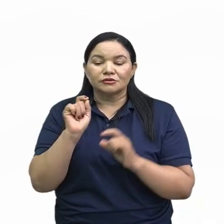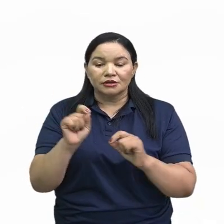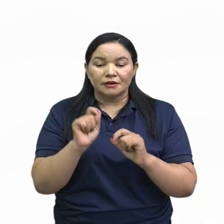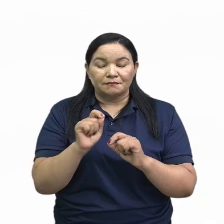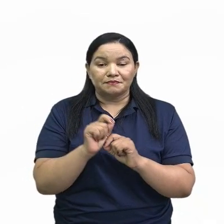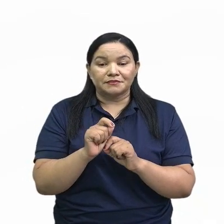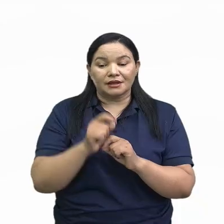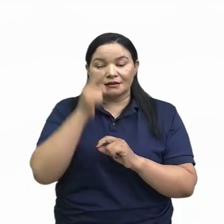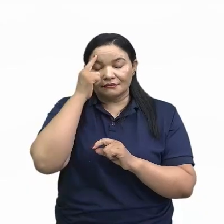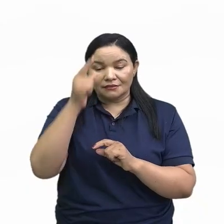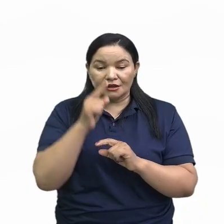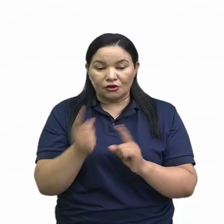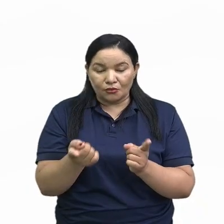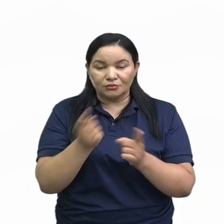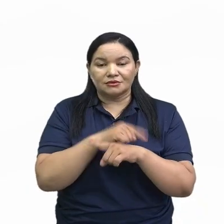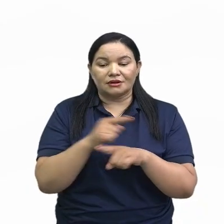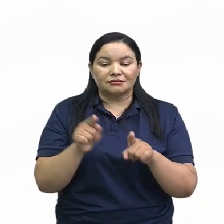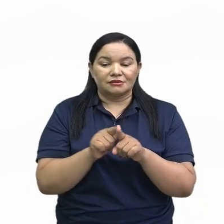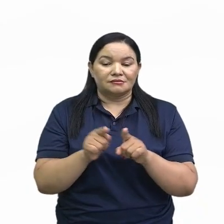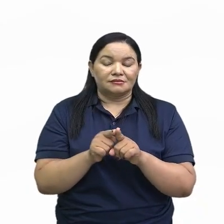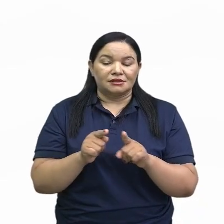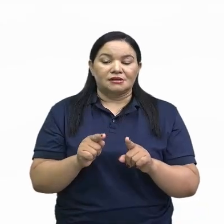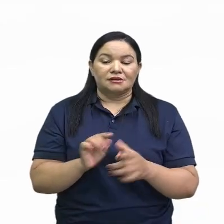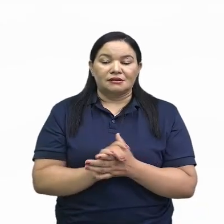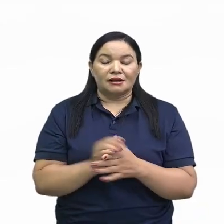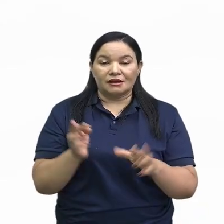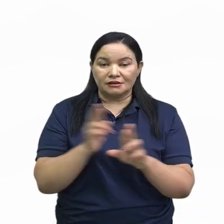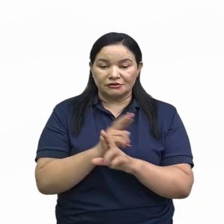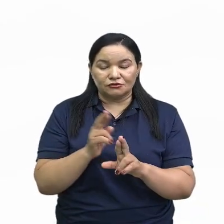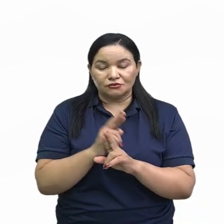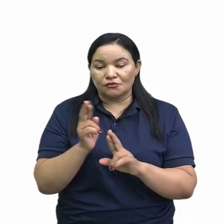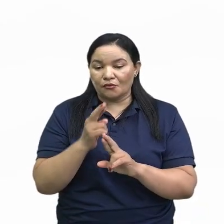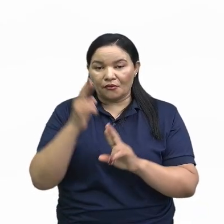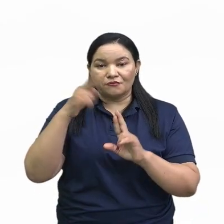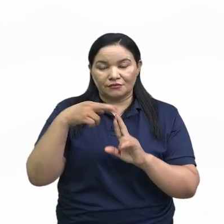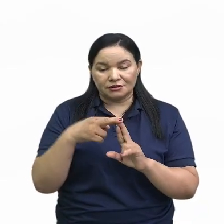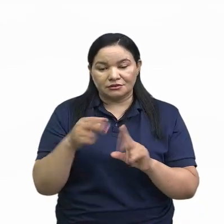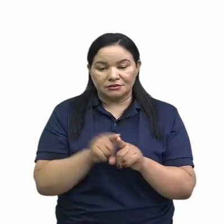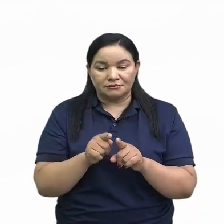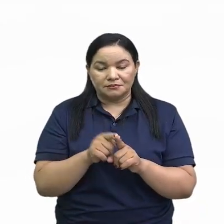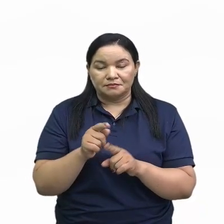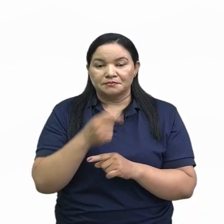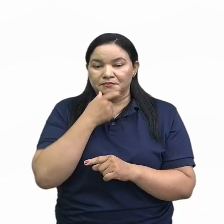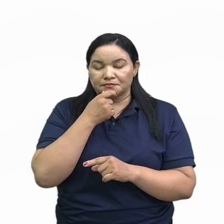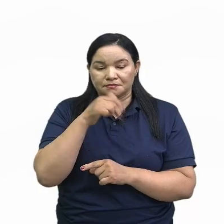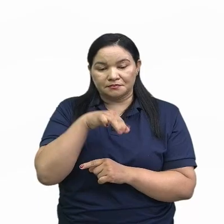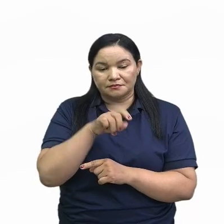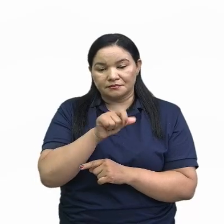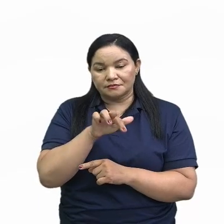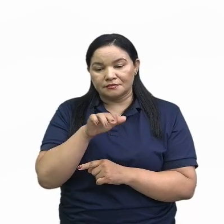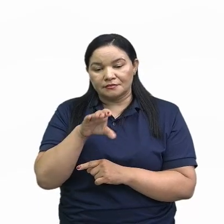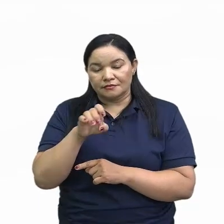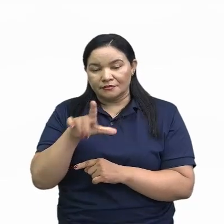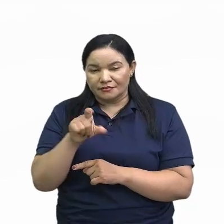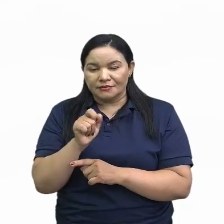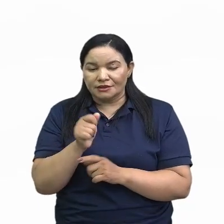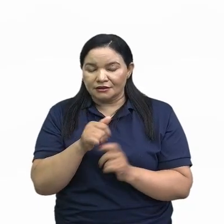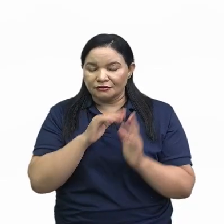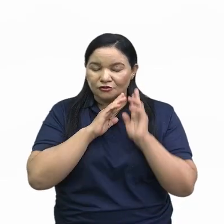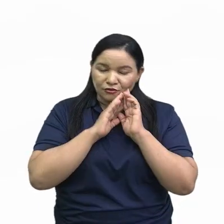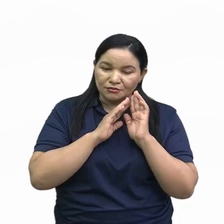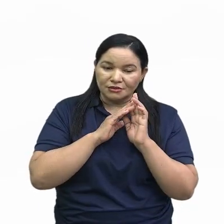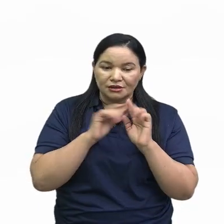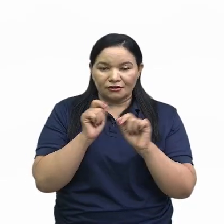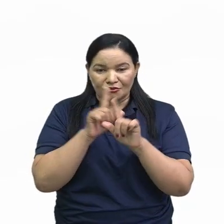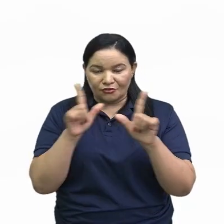ideias contrárias que se relacionam ao mesmo referente. Marcelo dormia acordado no